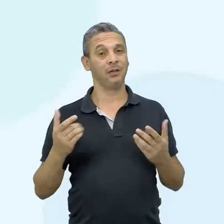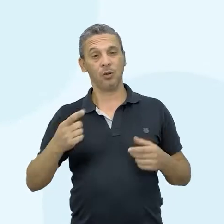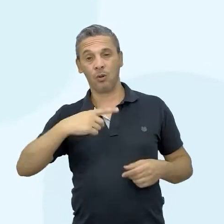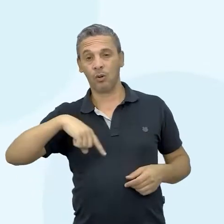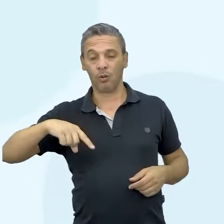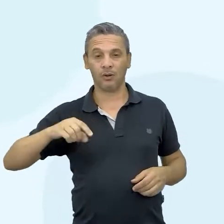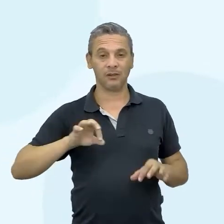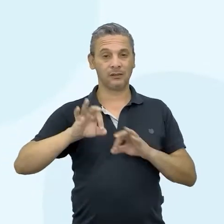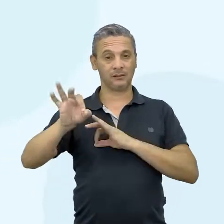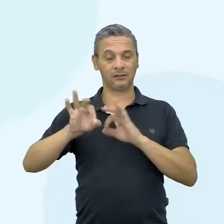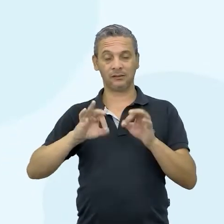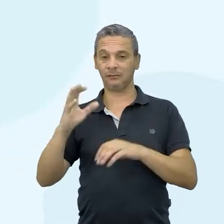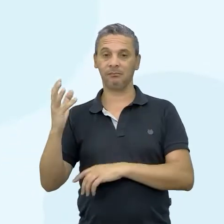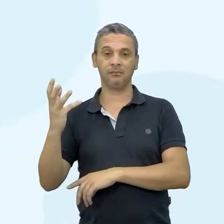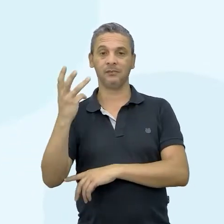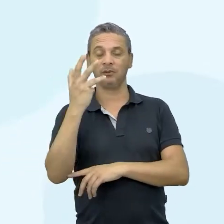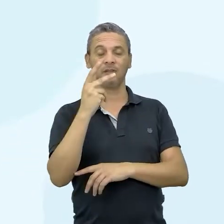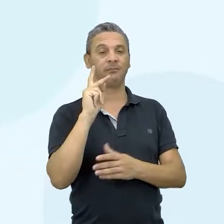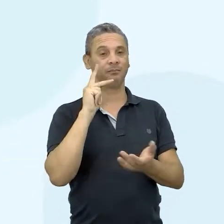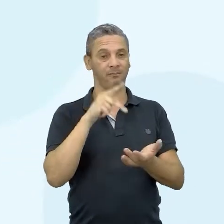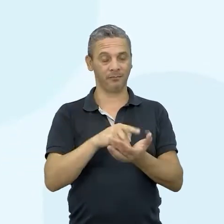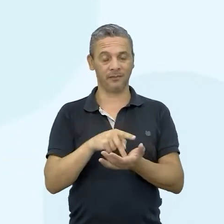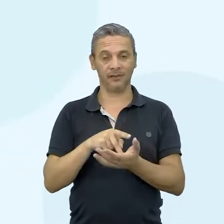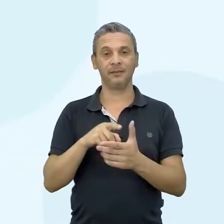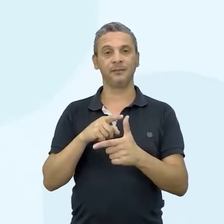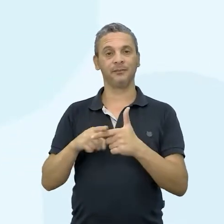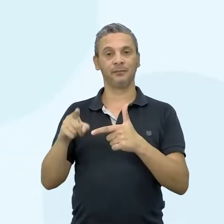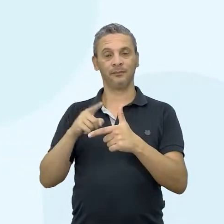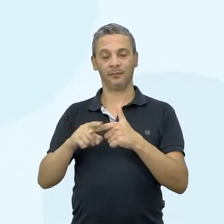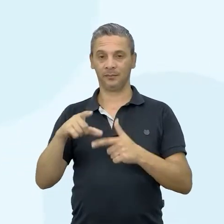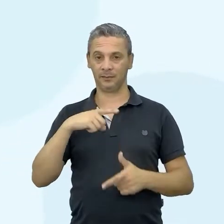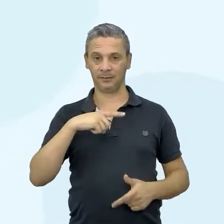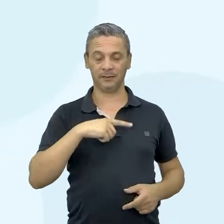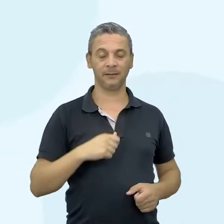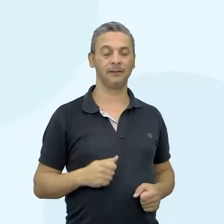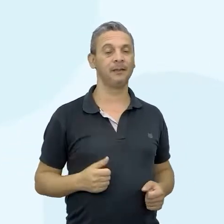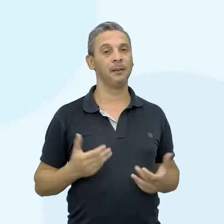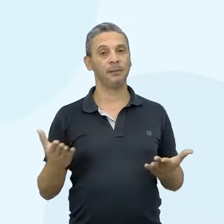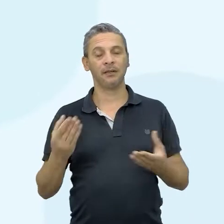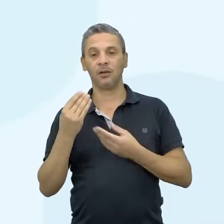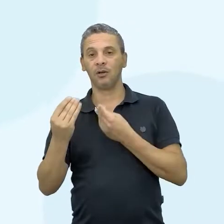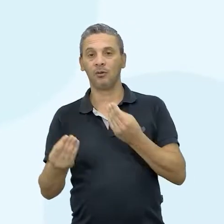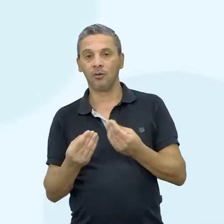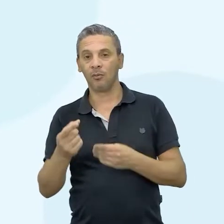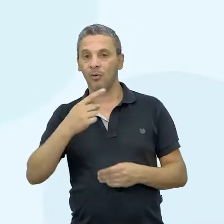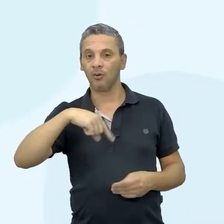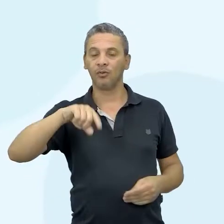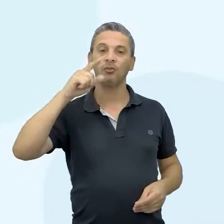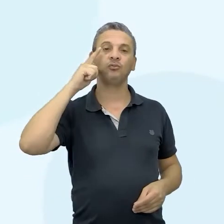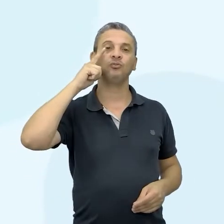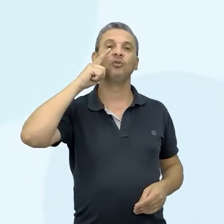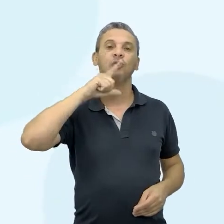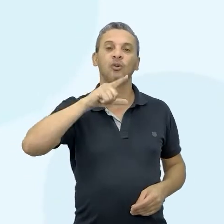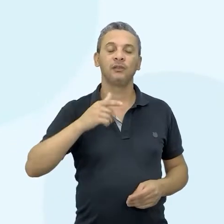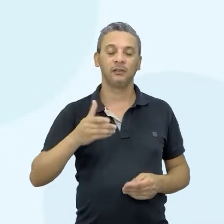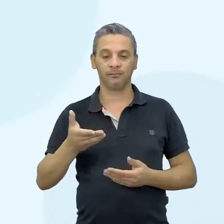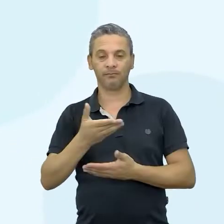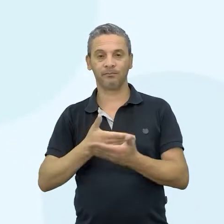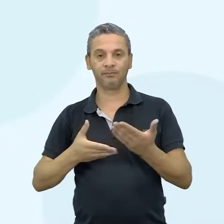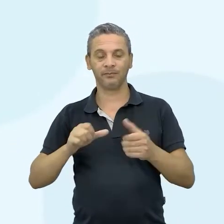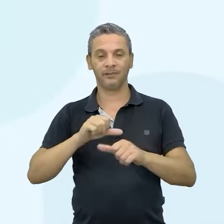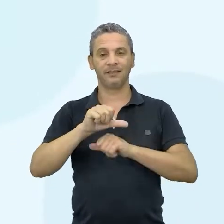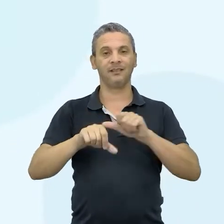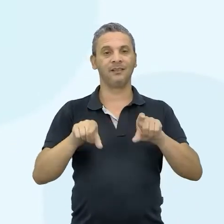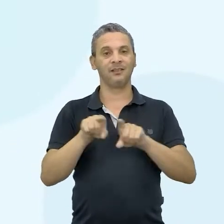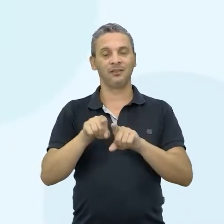gente mexe na natureza, a gente já vai causar um problema, né? Uma problemática. Mas a ideia aqui é que a gente consiga fazer essas transformações e